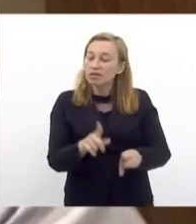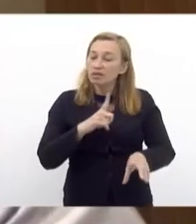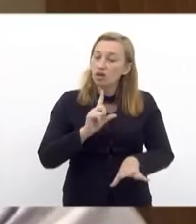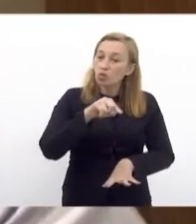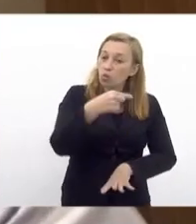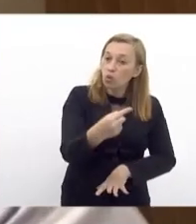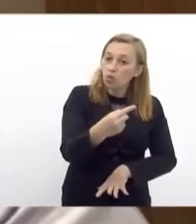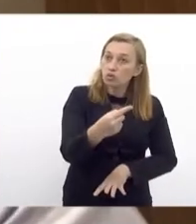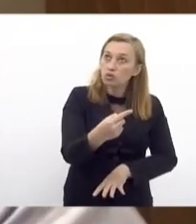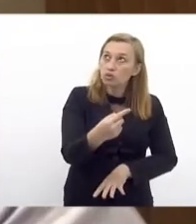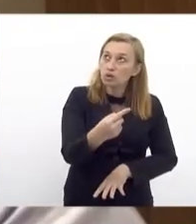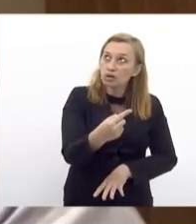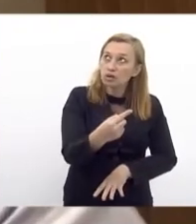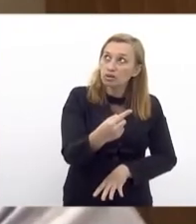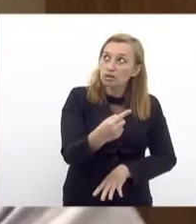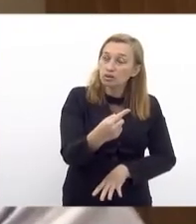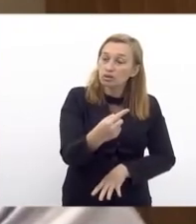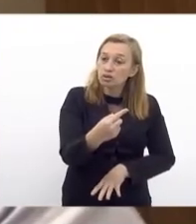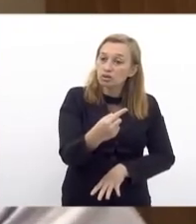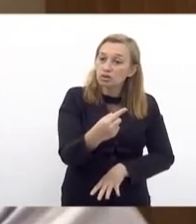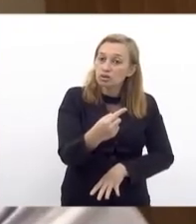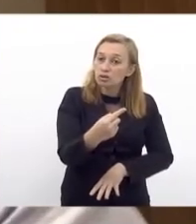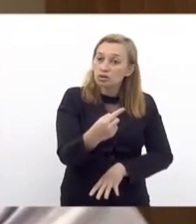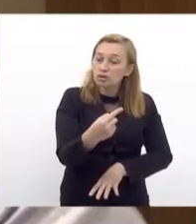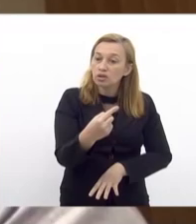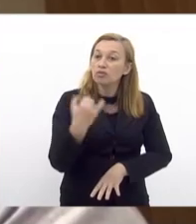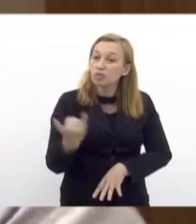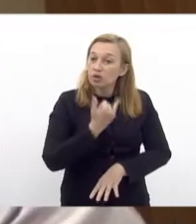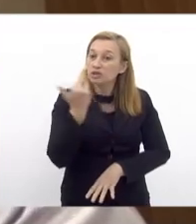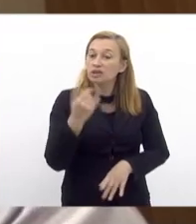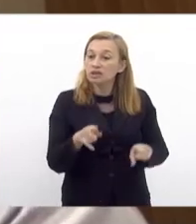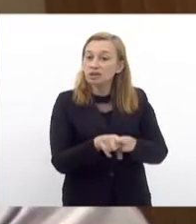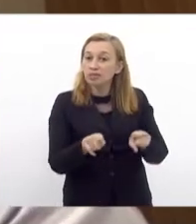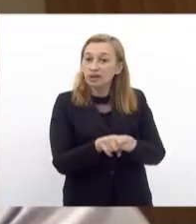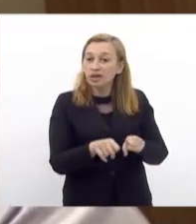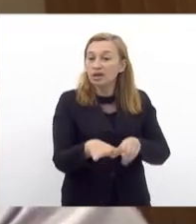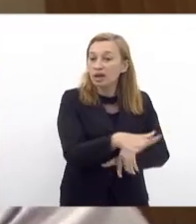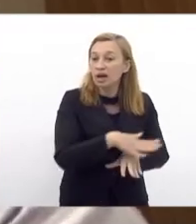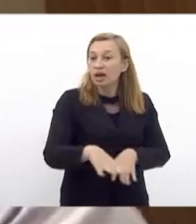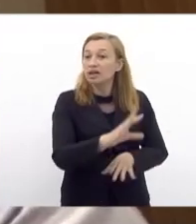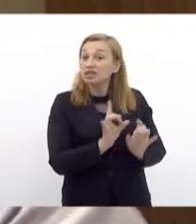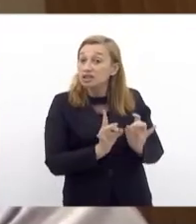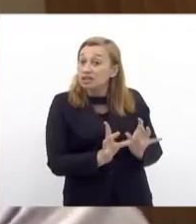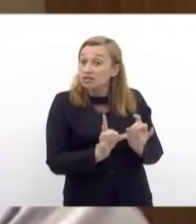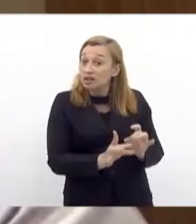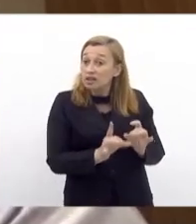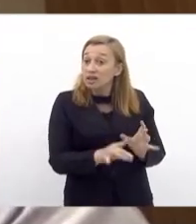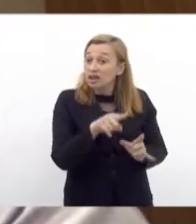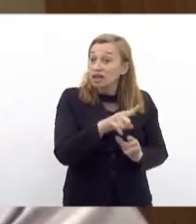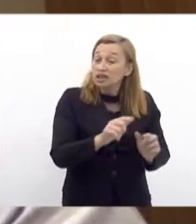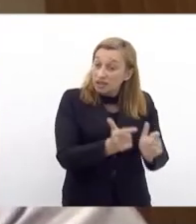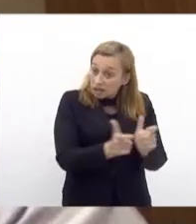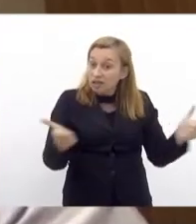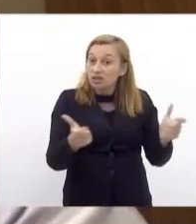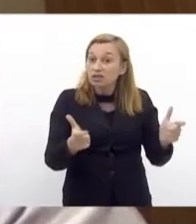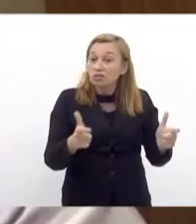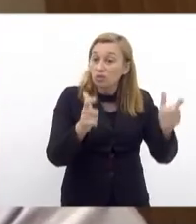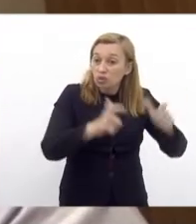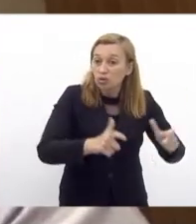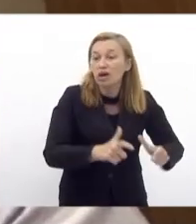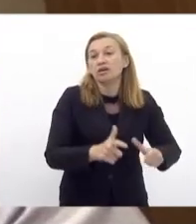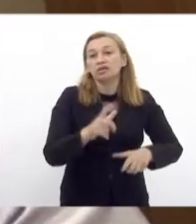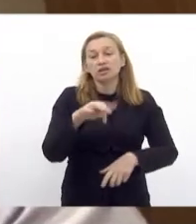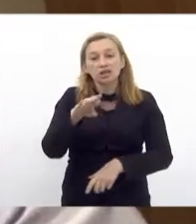uma outra, vamos dizer, joia ali, que é a questão comercial. Tem um potencial comercial muito grande pela sua localização, Santos